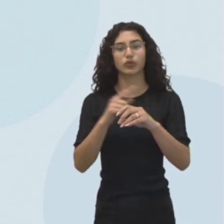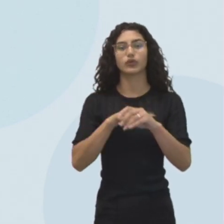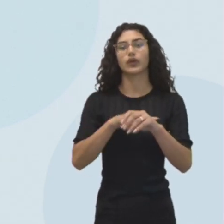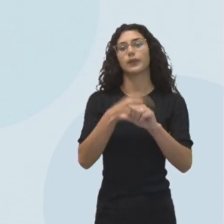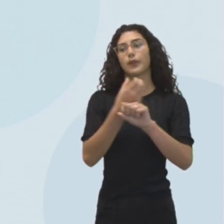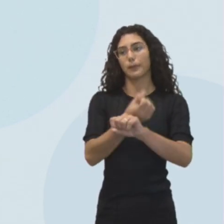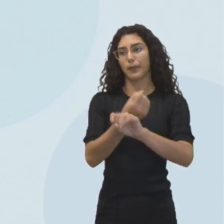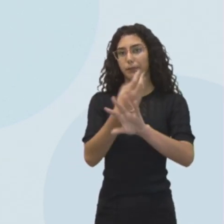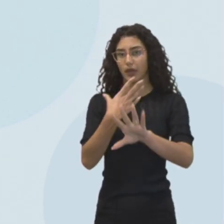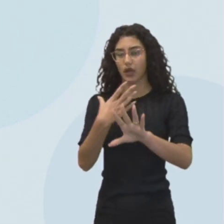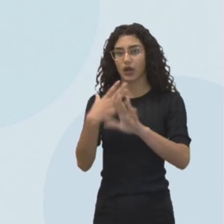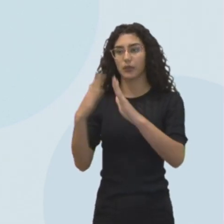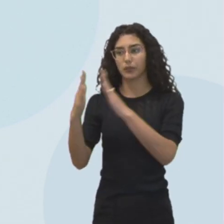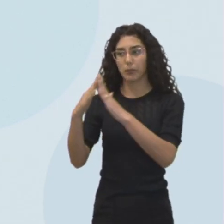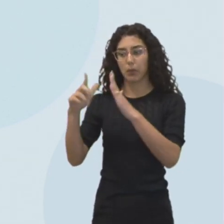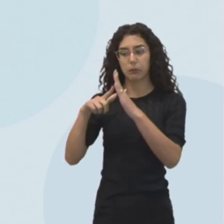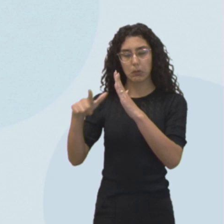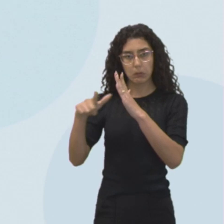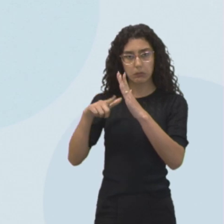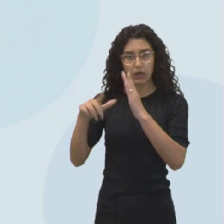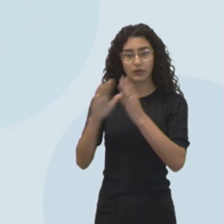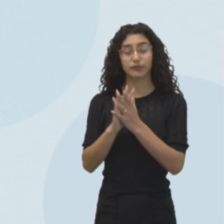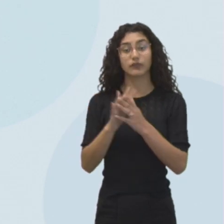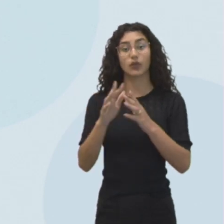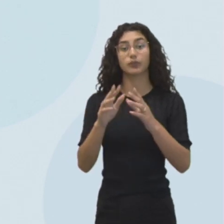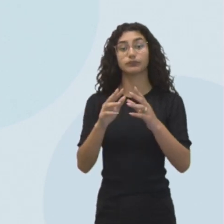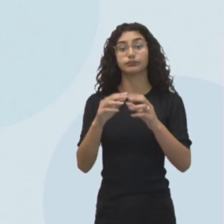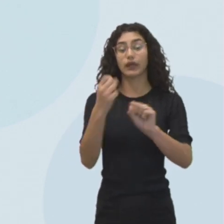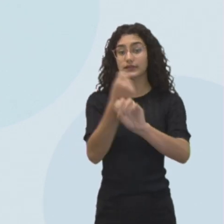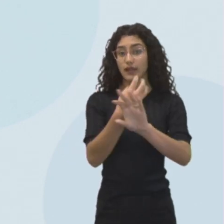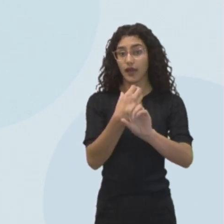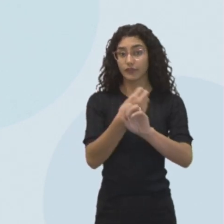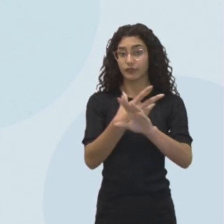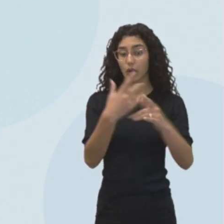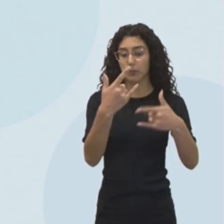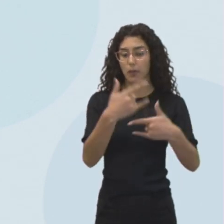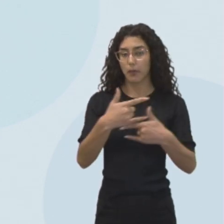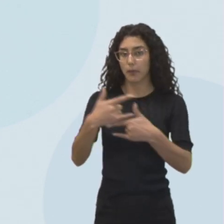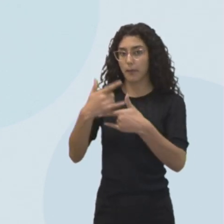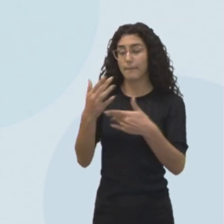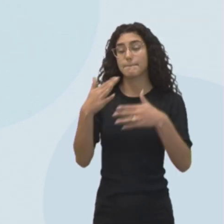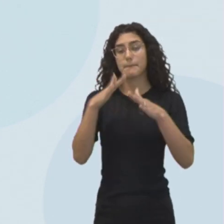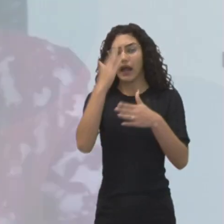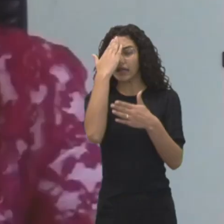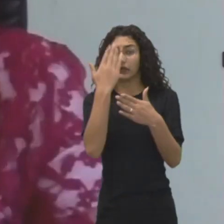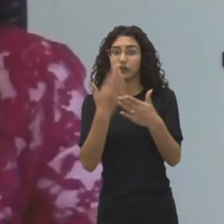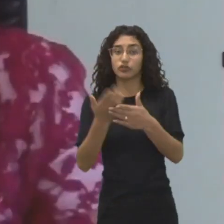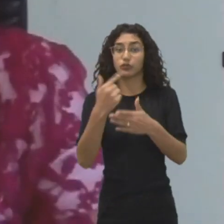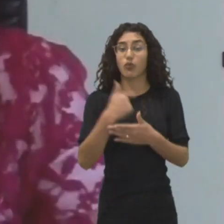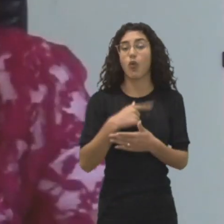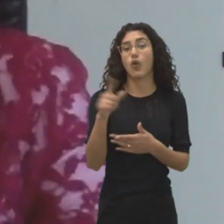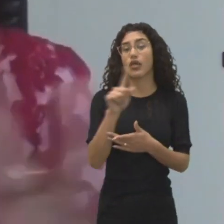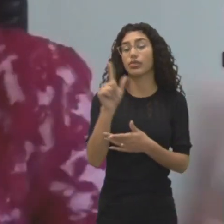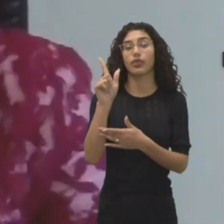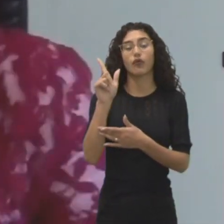né, de teletrabalho, que são as lives. Mas acredito eu que as lives não foi uma